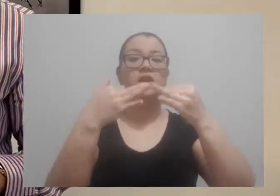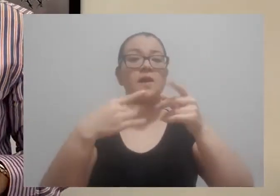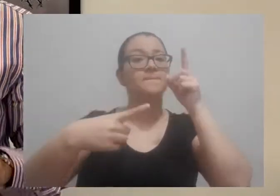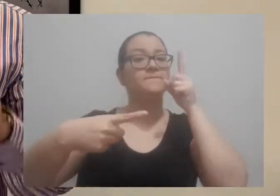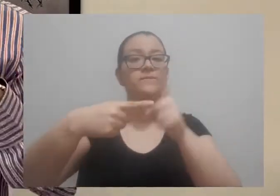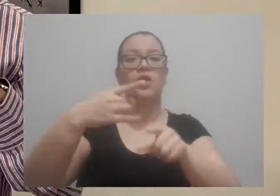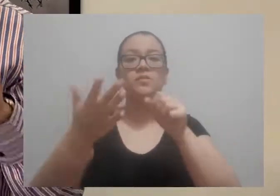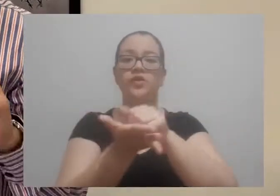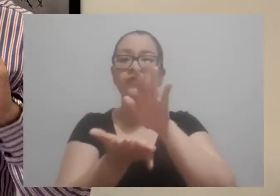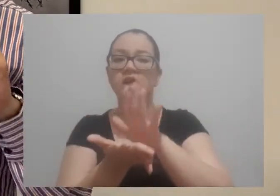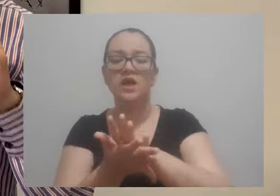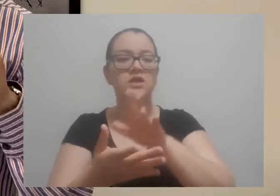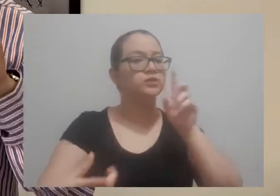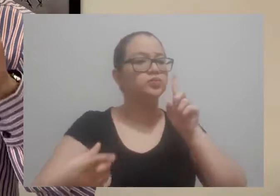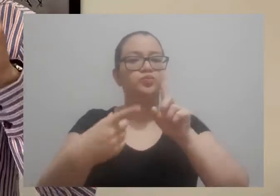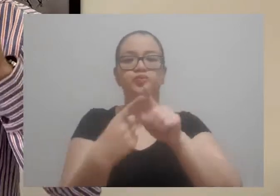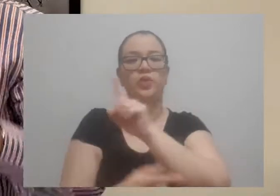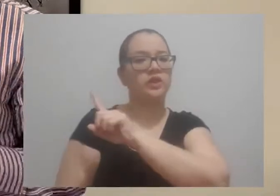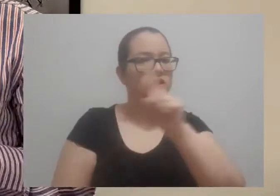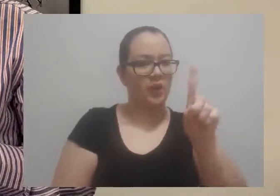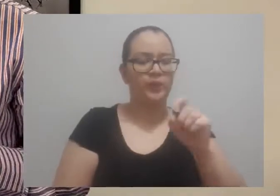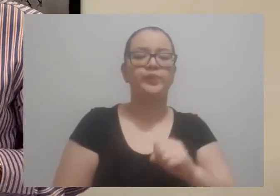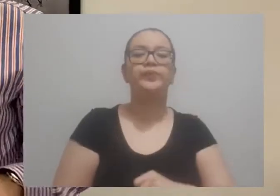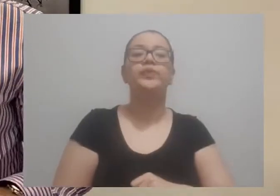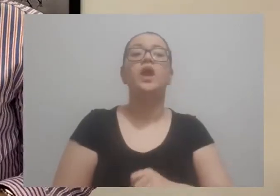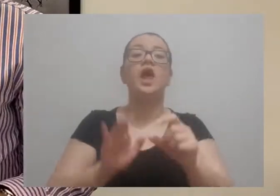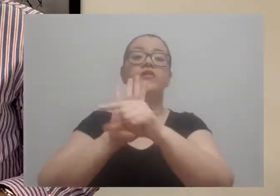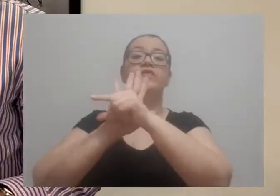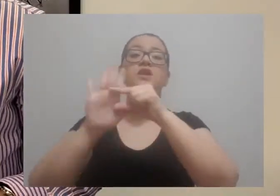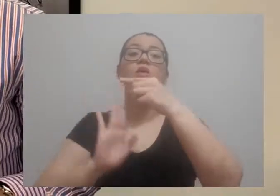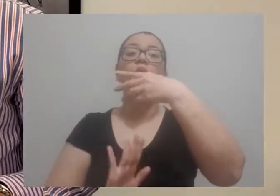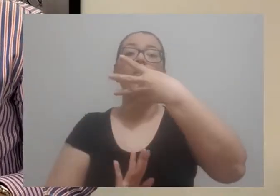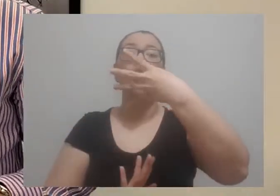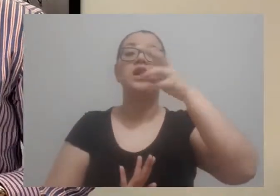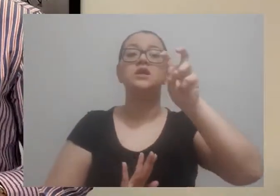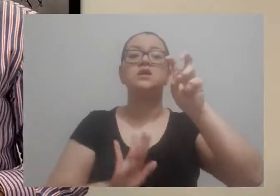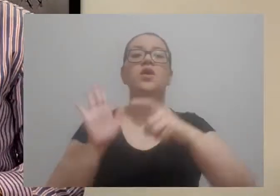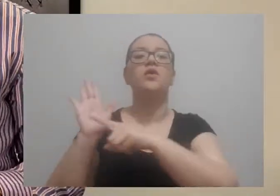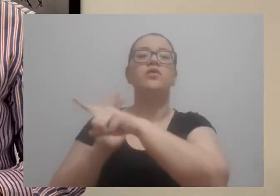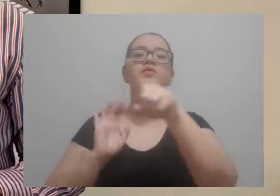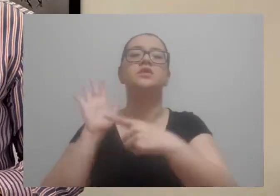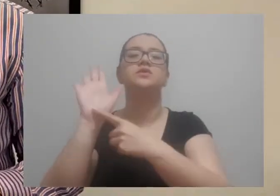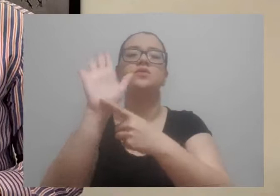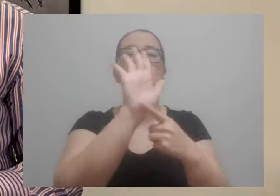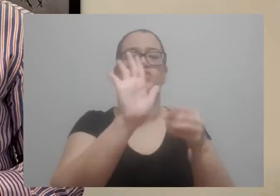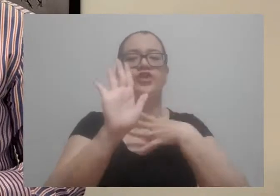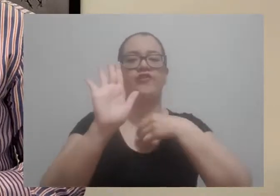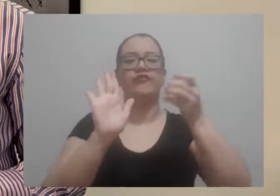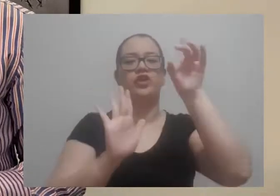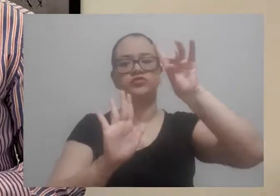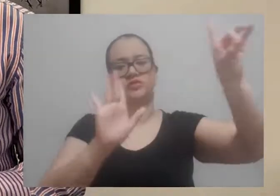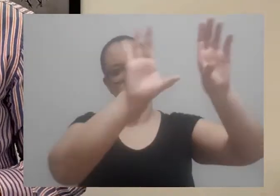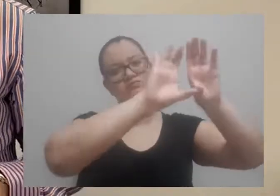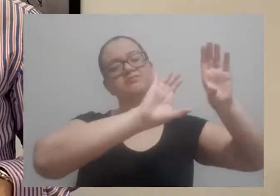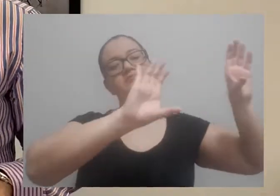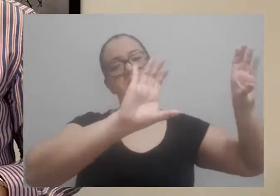ele diz: para demonstrarem que são filhos do Pai de vocês, que está nos céus. Aí ele continua: porque ele faz o